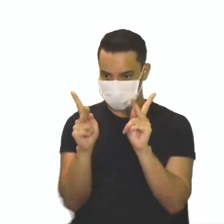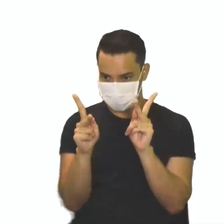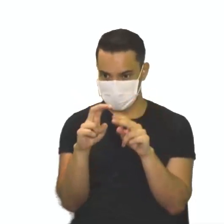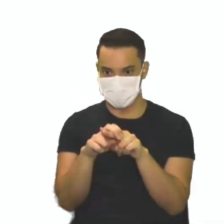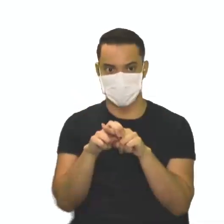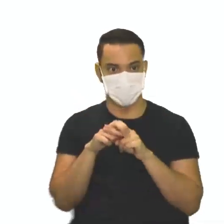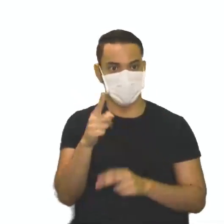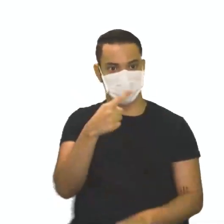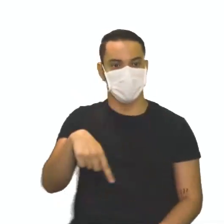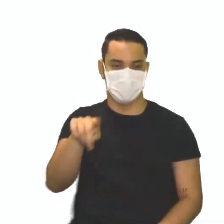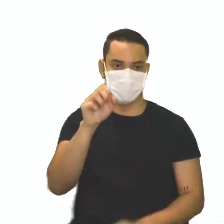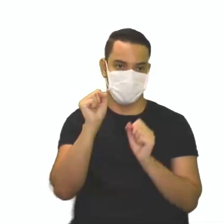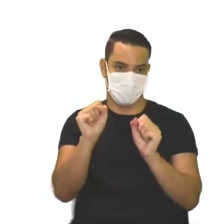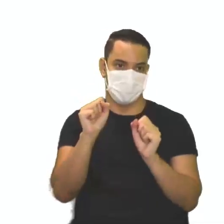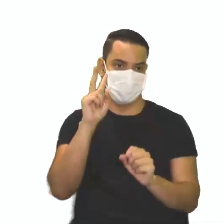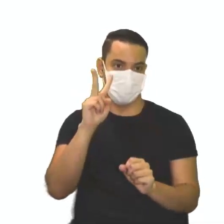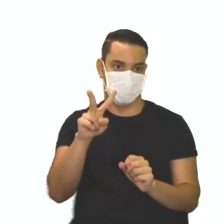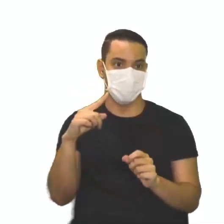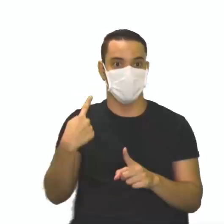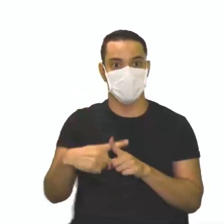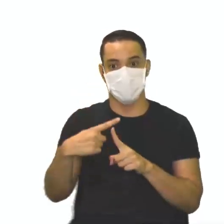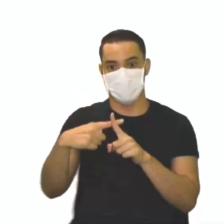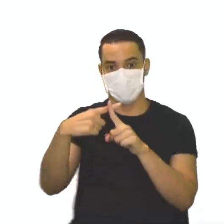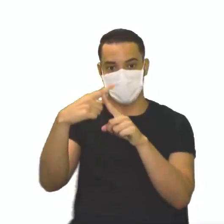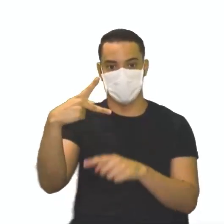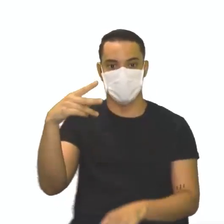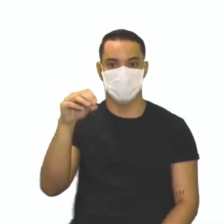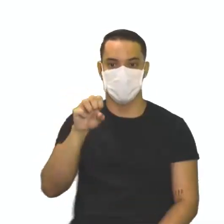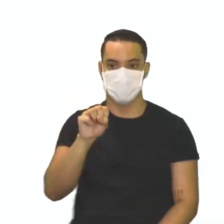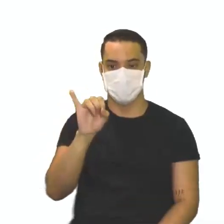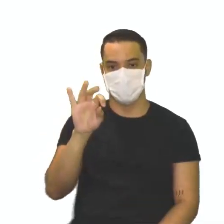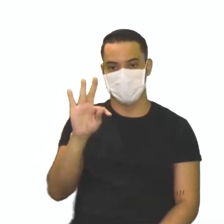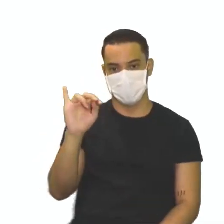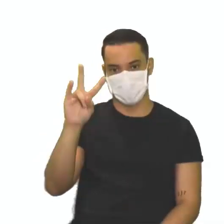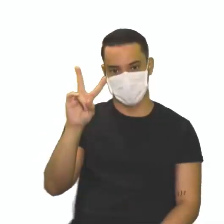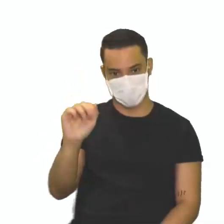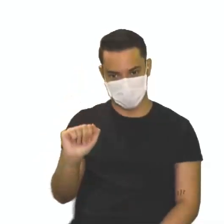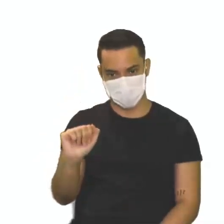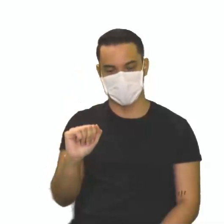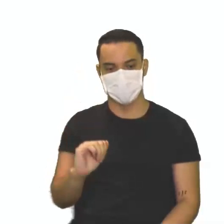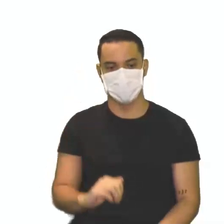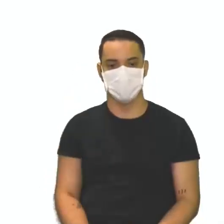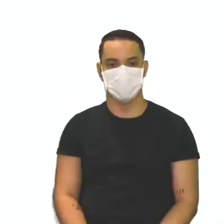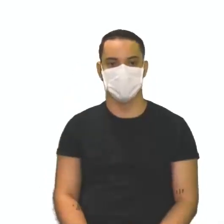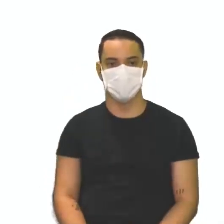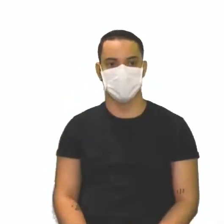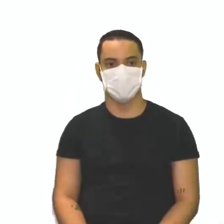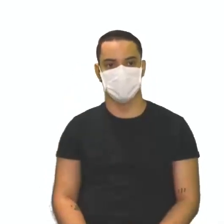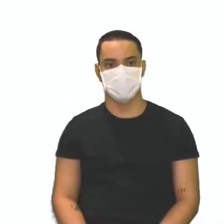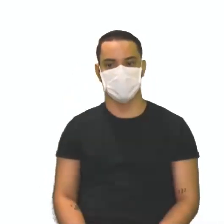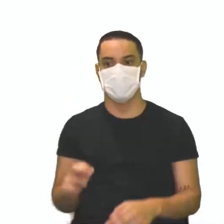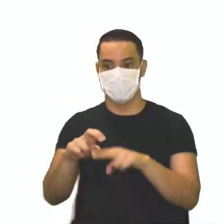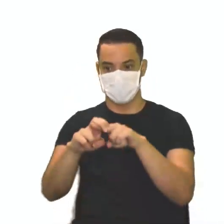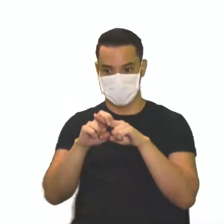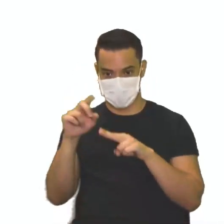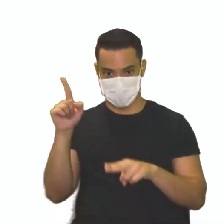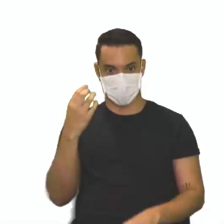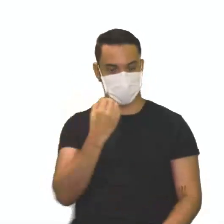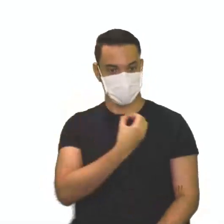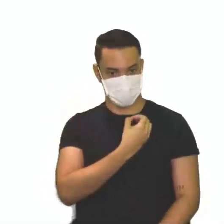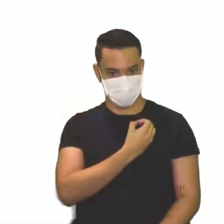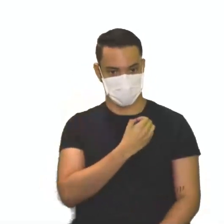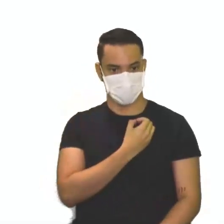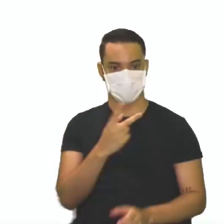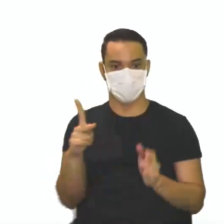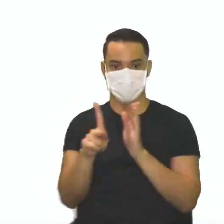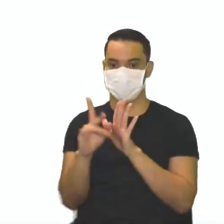ali, ó, vocês podem ver, positiva. Ele está positivamente carregado e esse aqui é o valor da